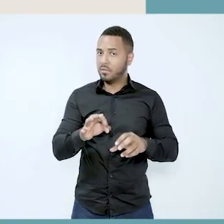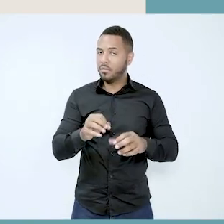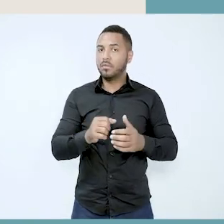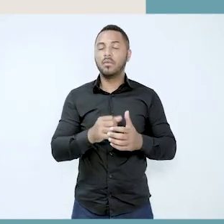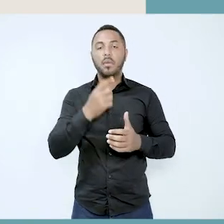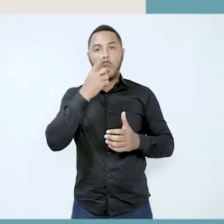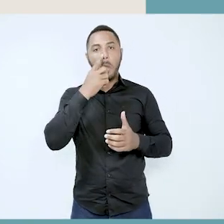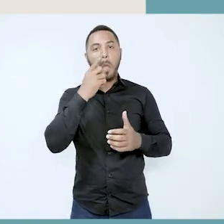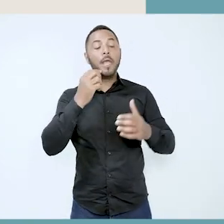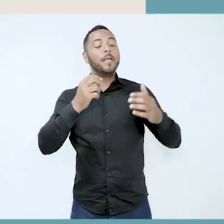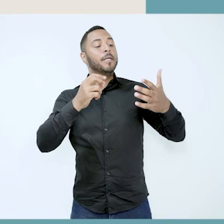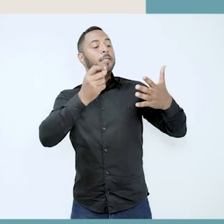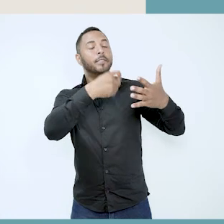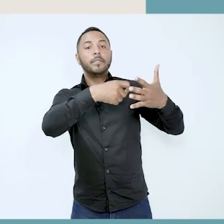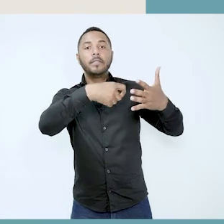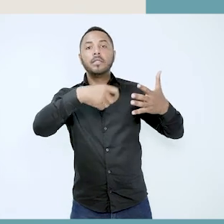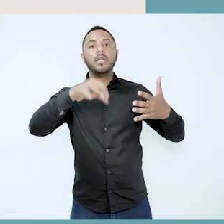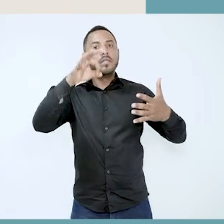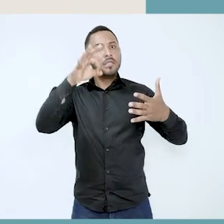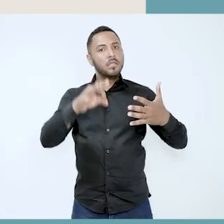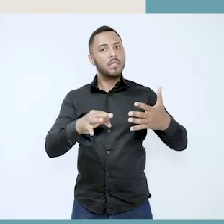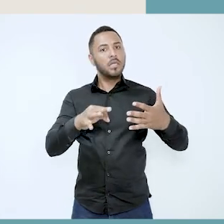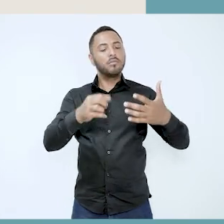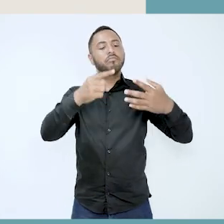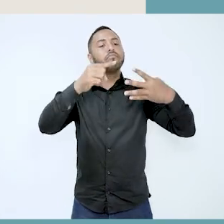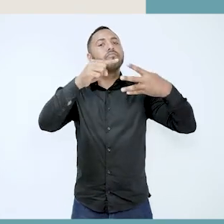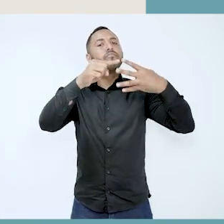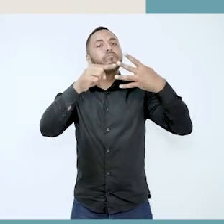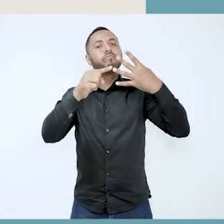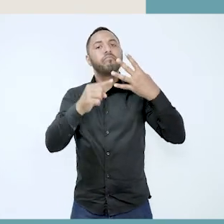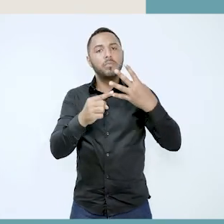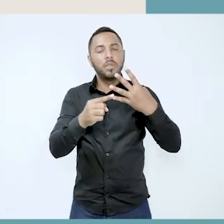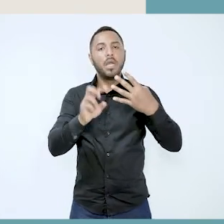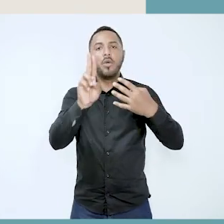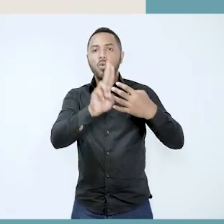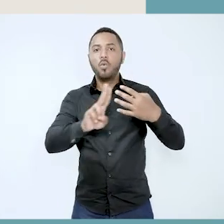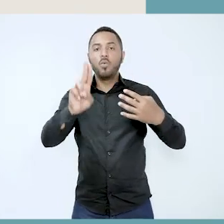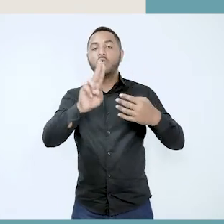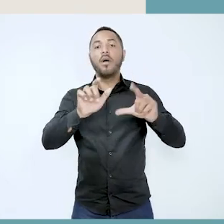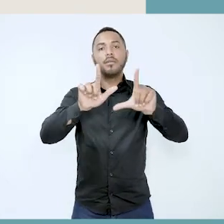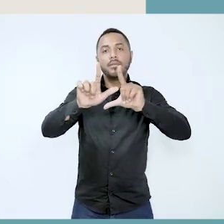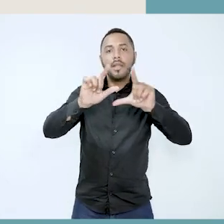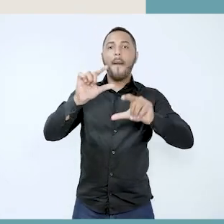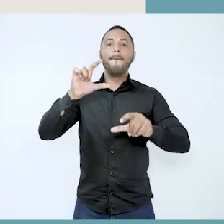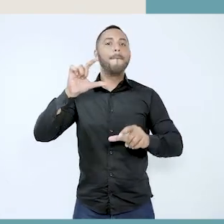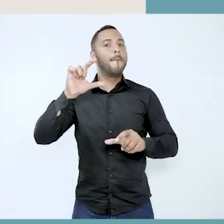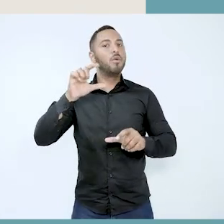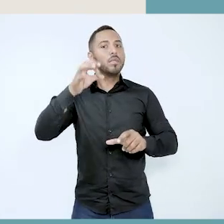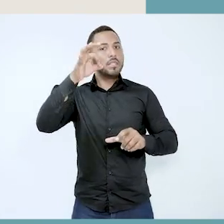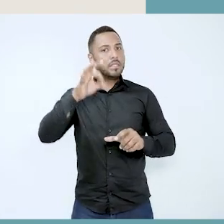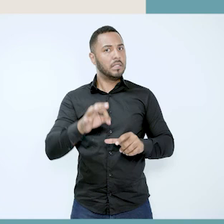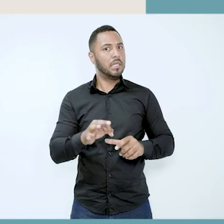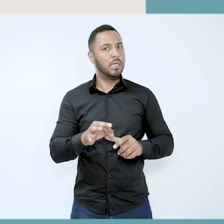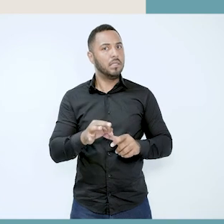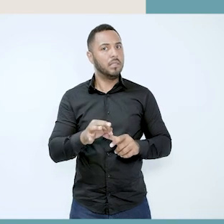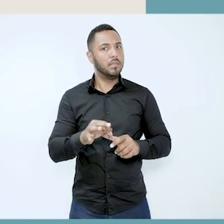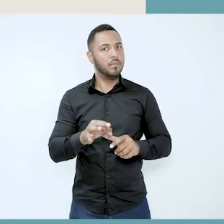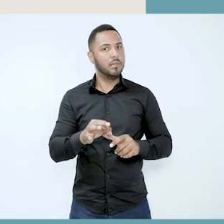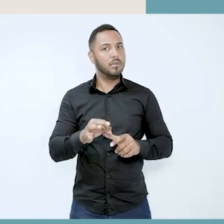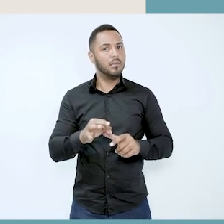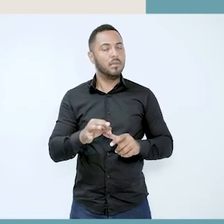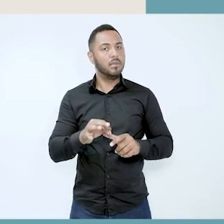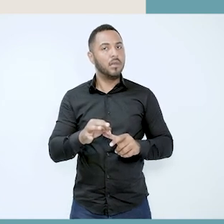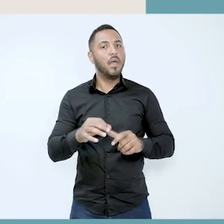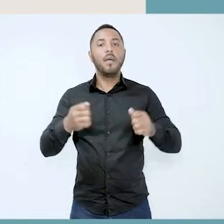destacado, se ele está condizendo com o assunto que você escolheu, se você usou letras